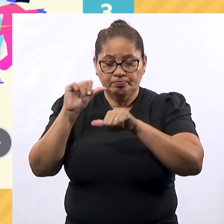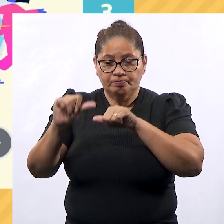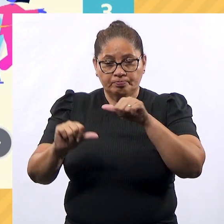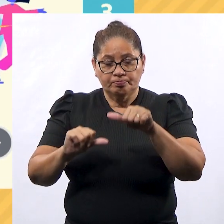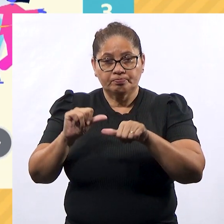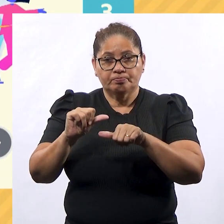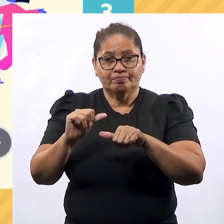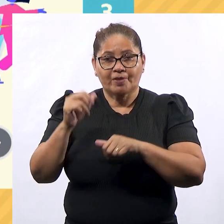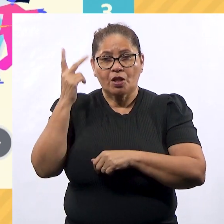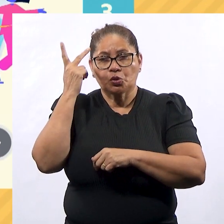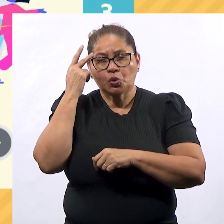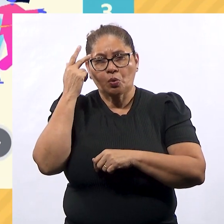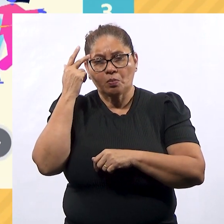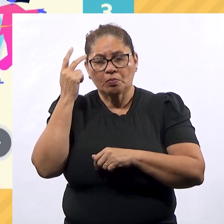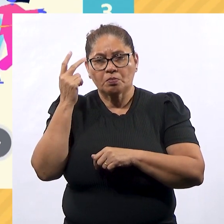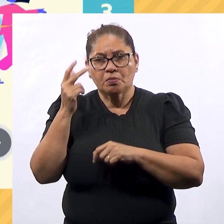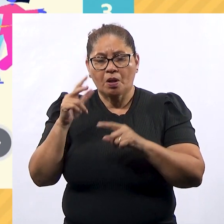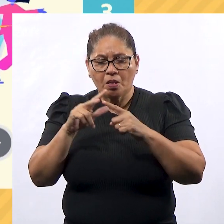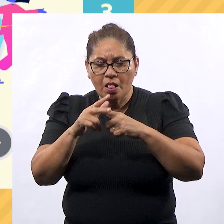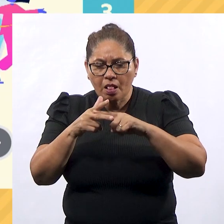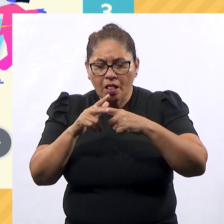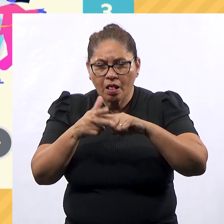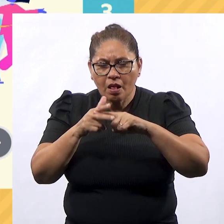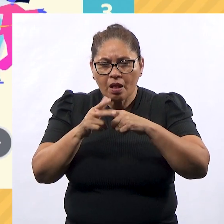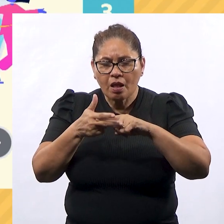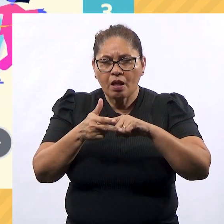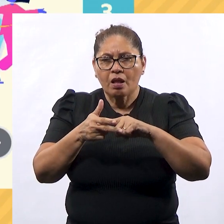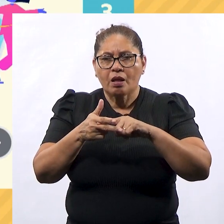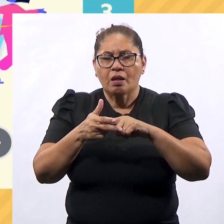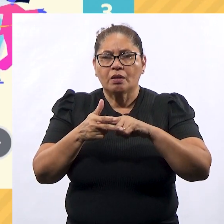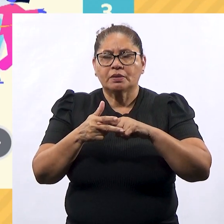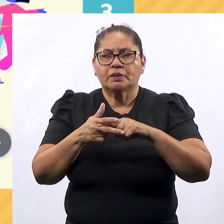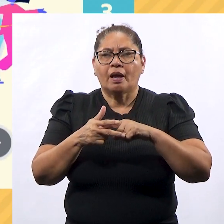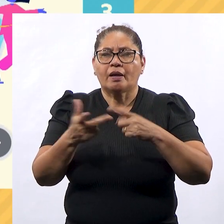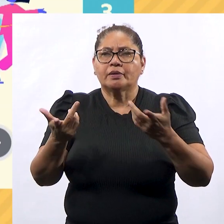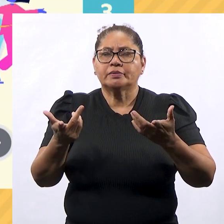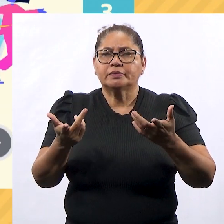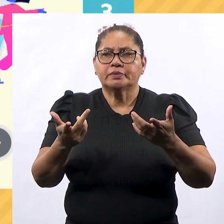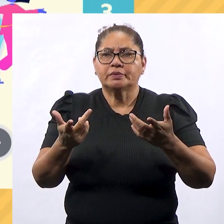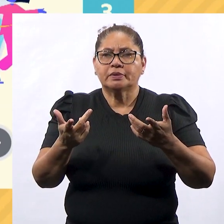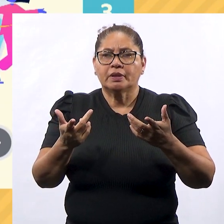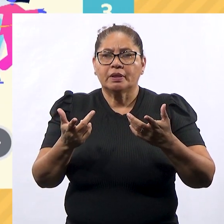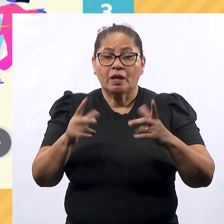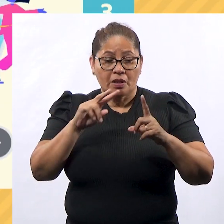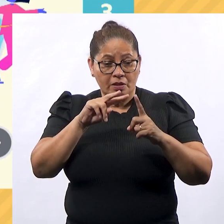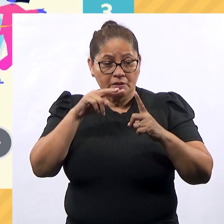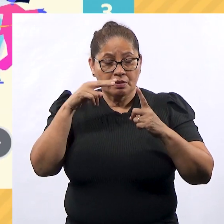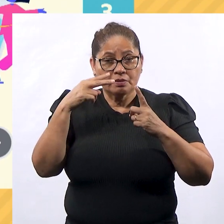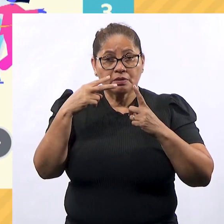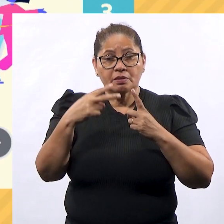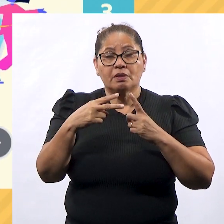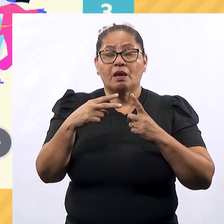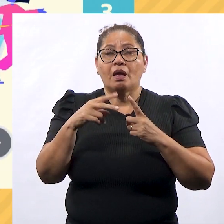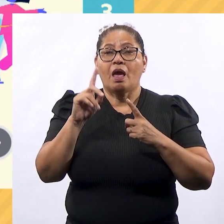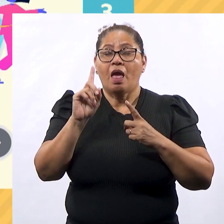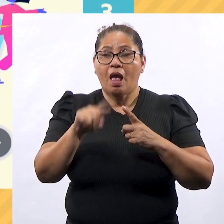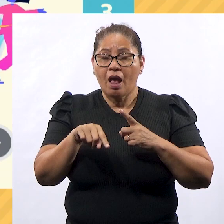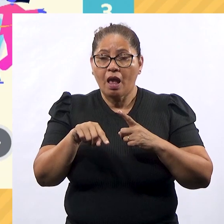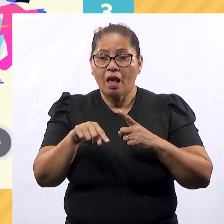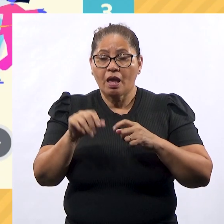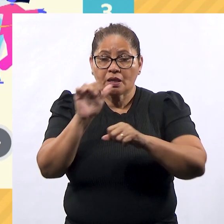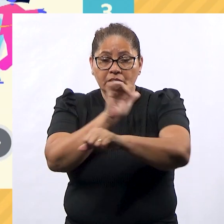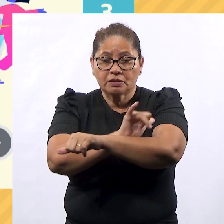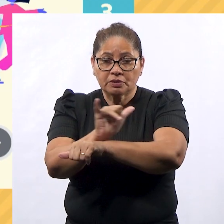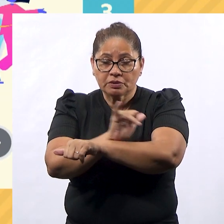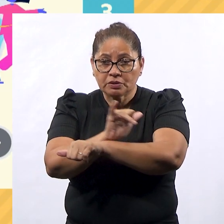a avaliação, ela é regulação? Ela é instrumento de regulação? Nessa perspectiva,